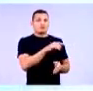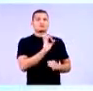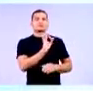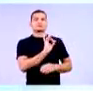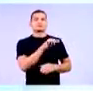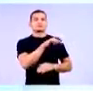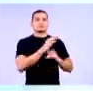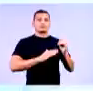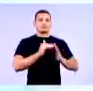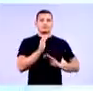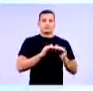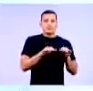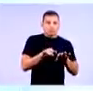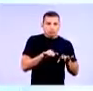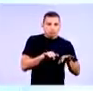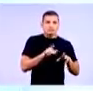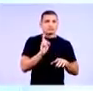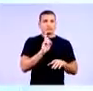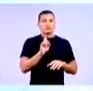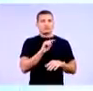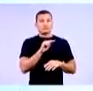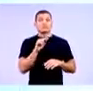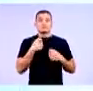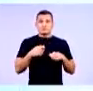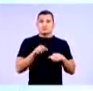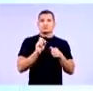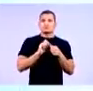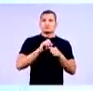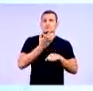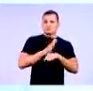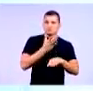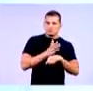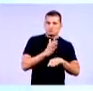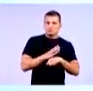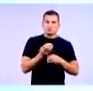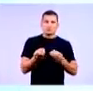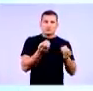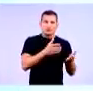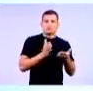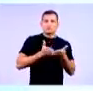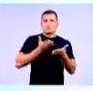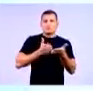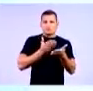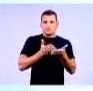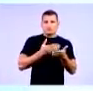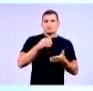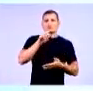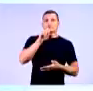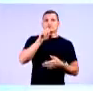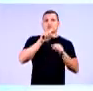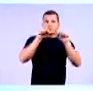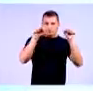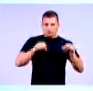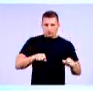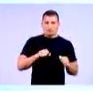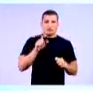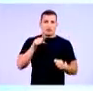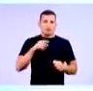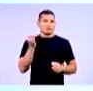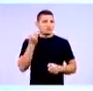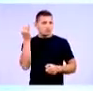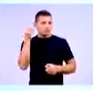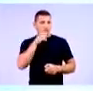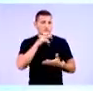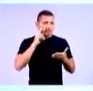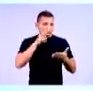né, apanhando lá do sistema. Vocês têm que fazer o treinamento, entregar um manual do sistema, um manual de utilização do sistema, que é essencial para que o